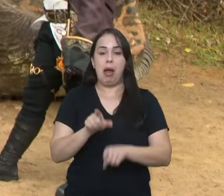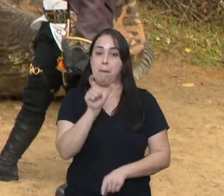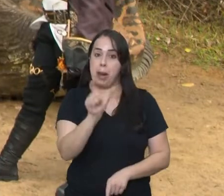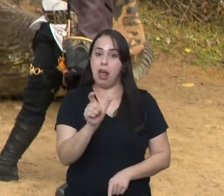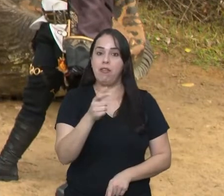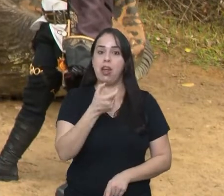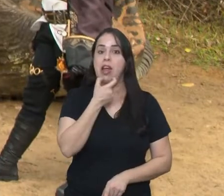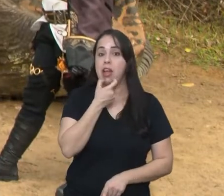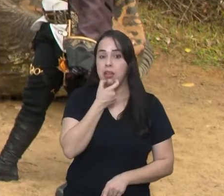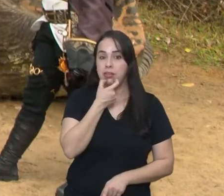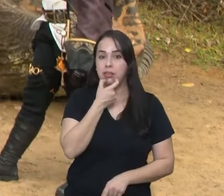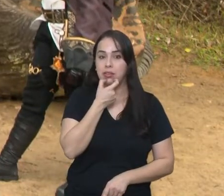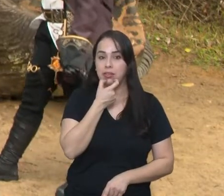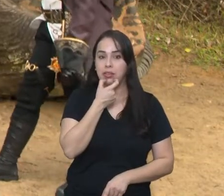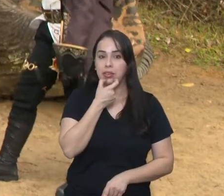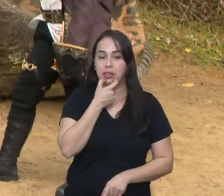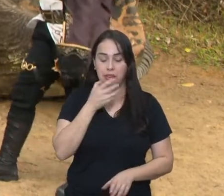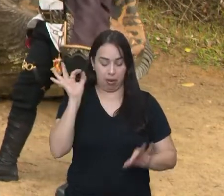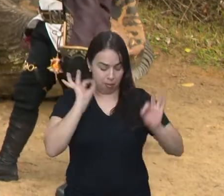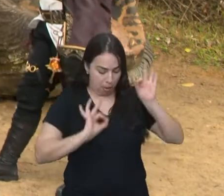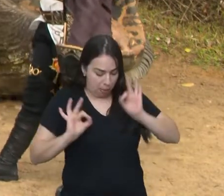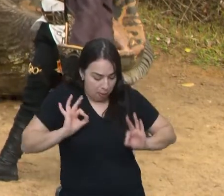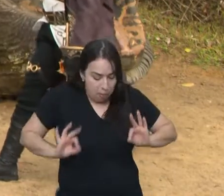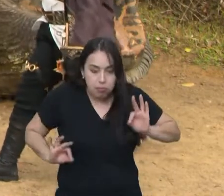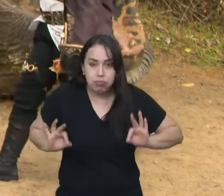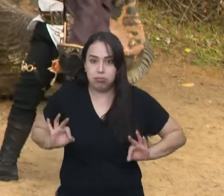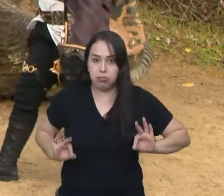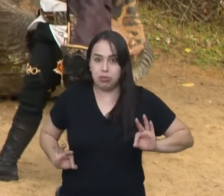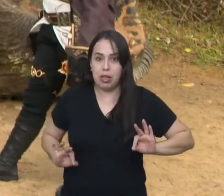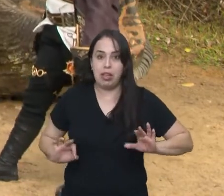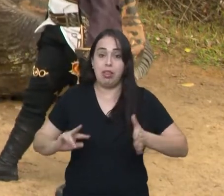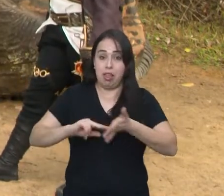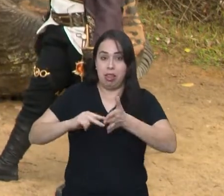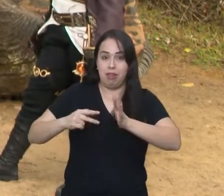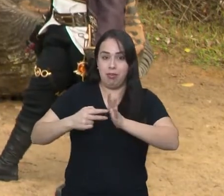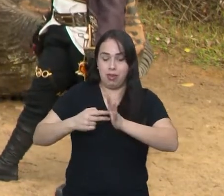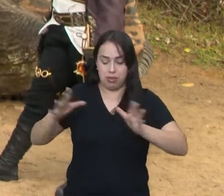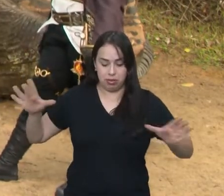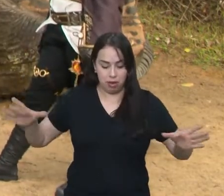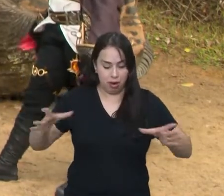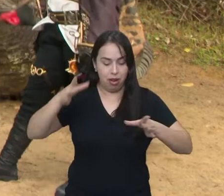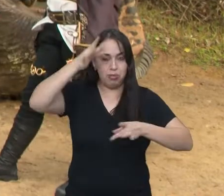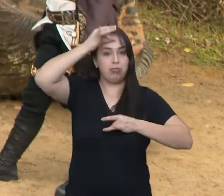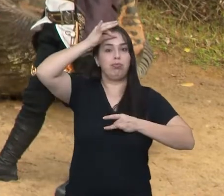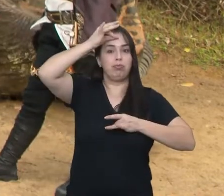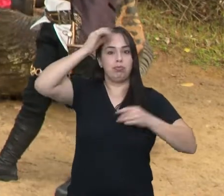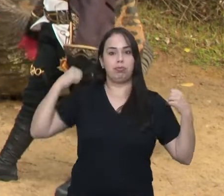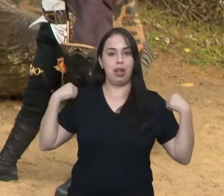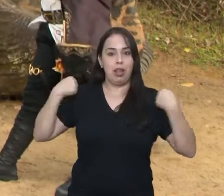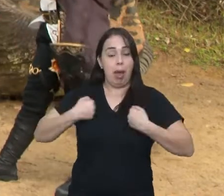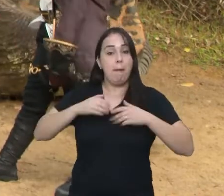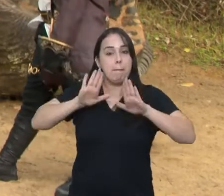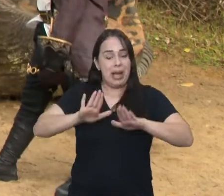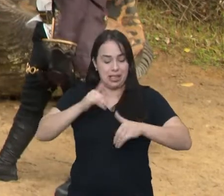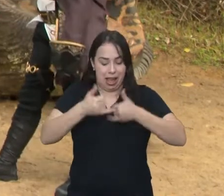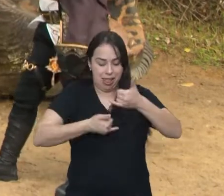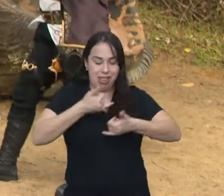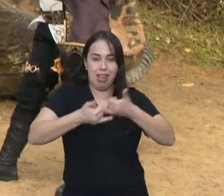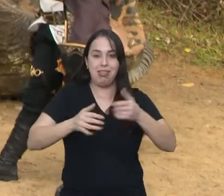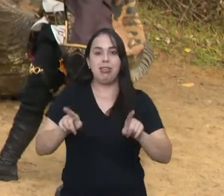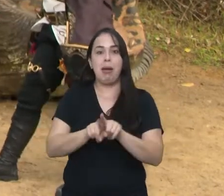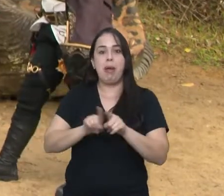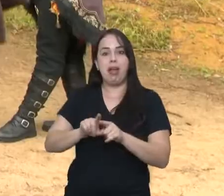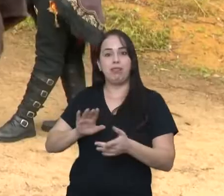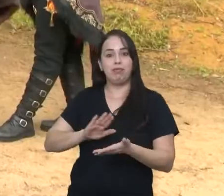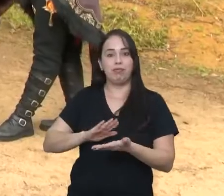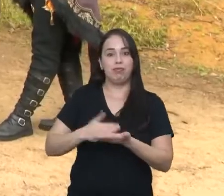inglês costumer. Play, jogo, ou seja, vestimenta, figurino com diversão e